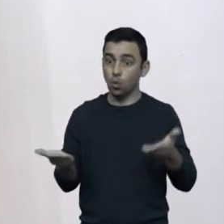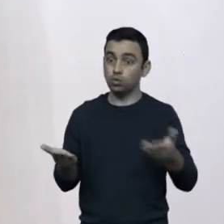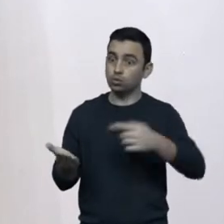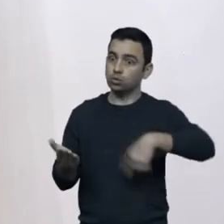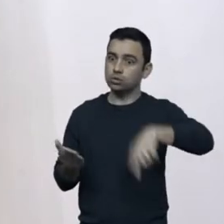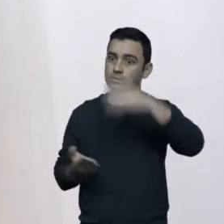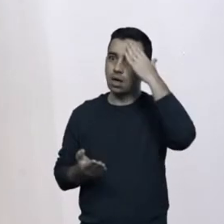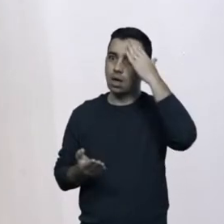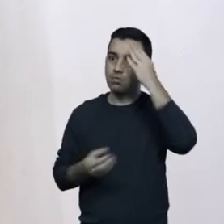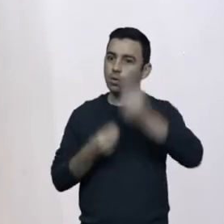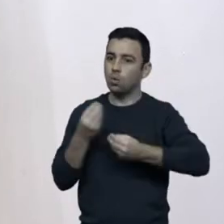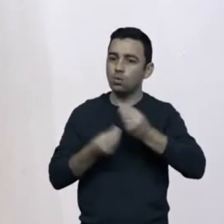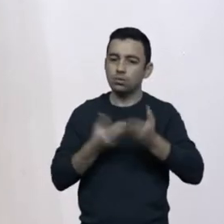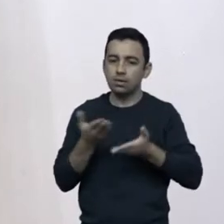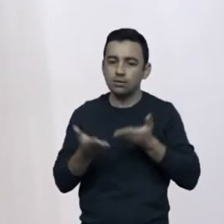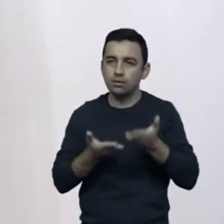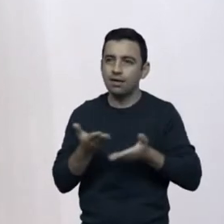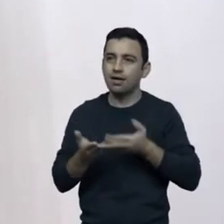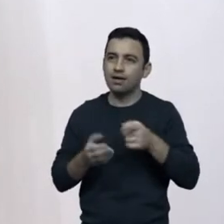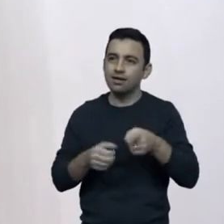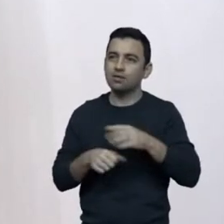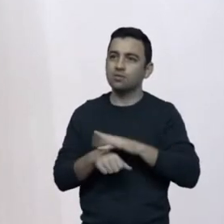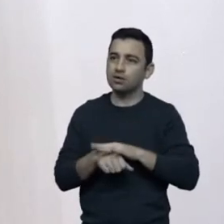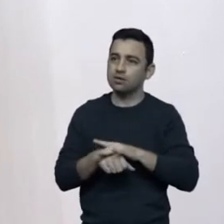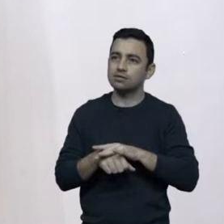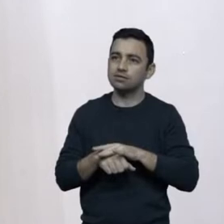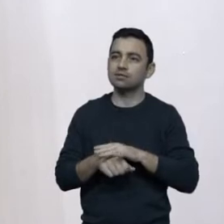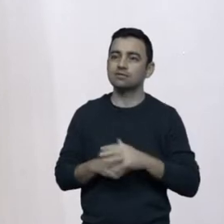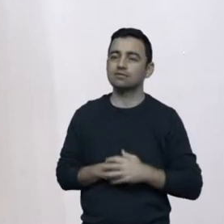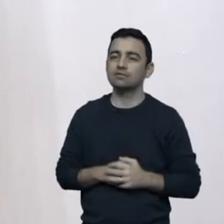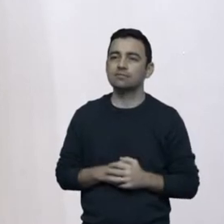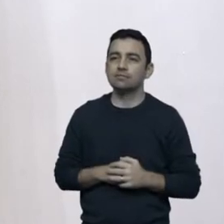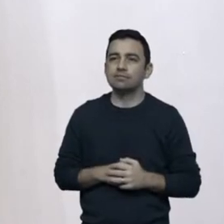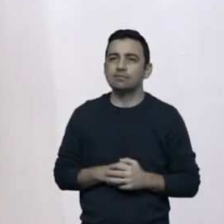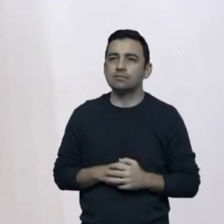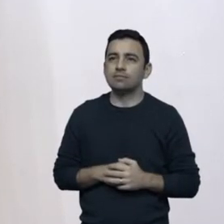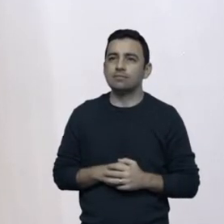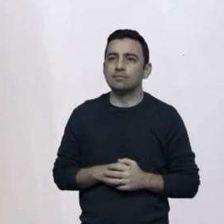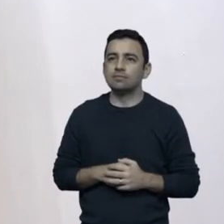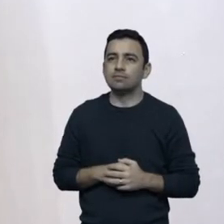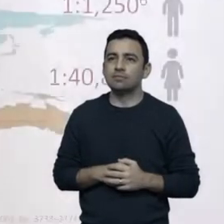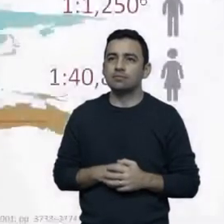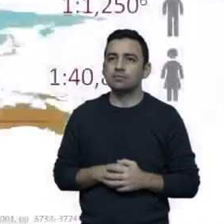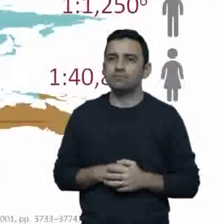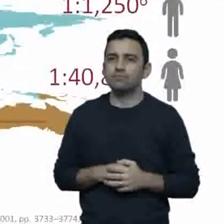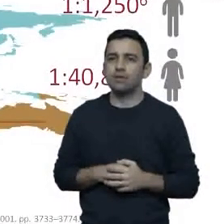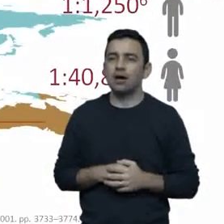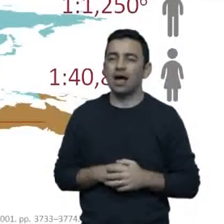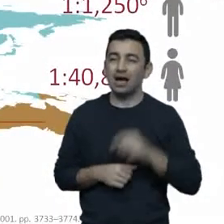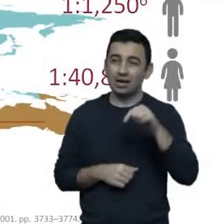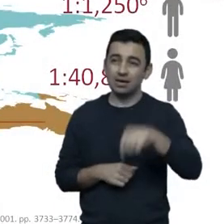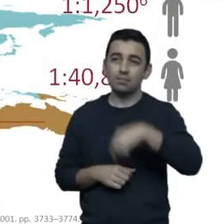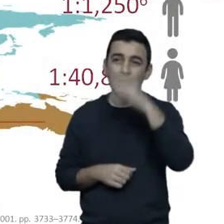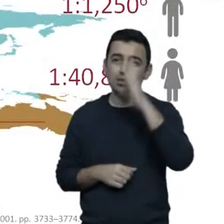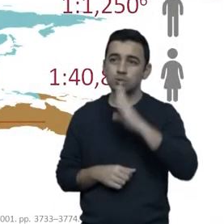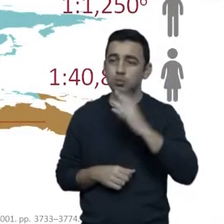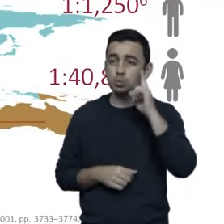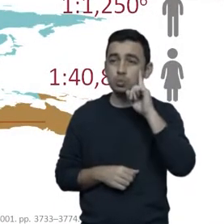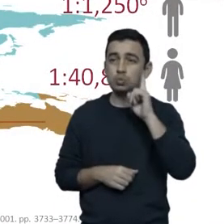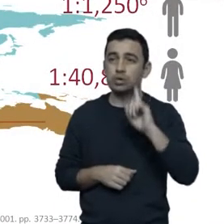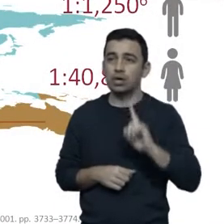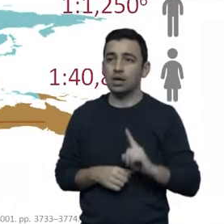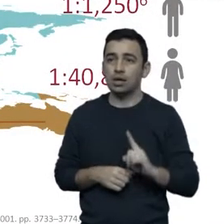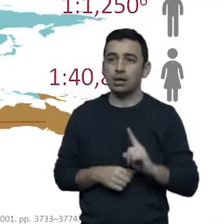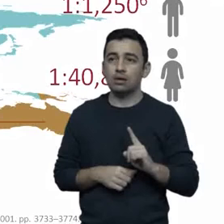como tratá-la. Podemos passar? Então, a incidência, no Brasil, a gente não tem uma